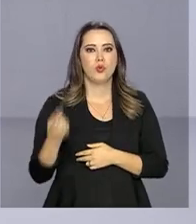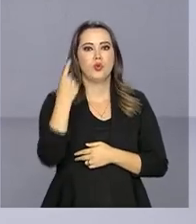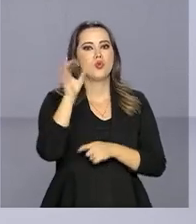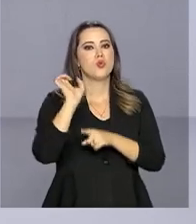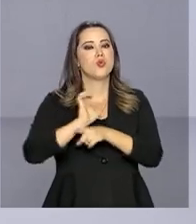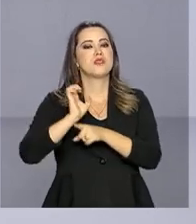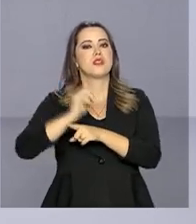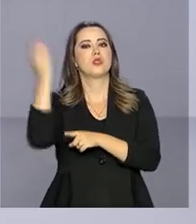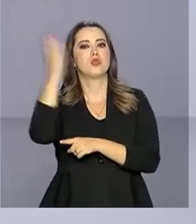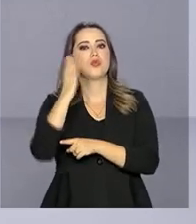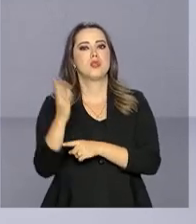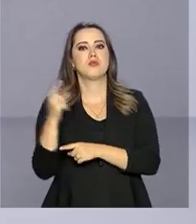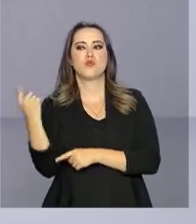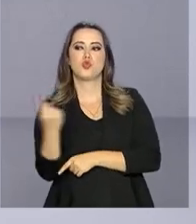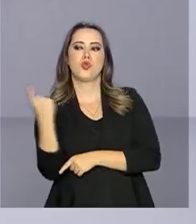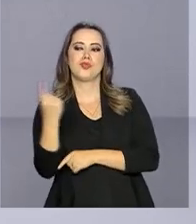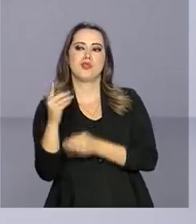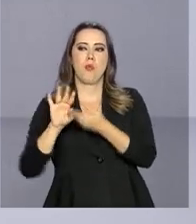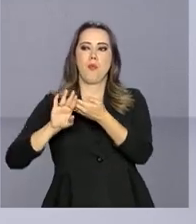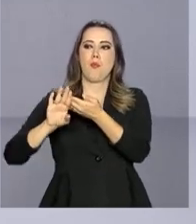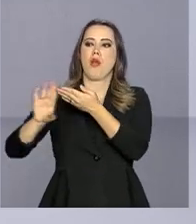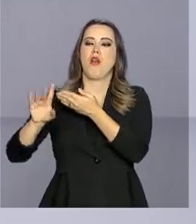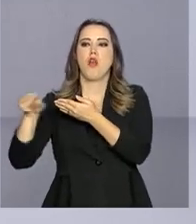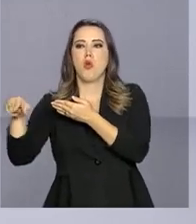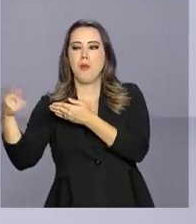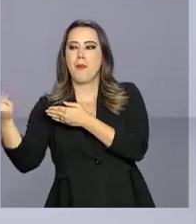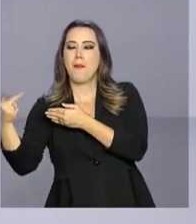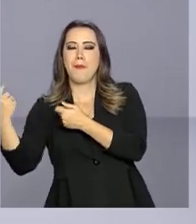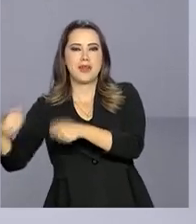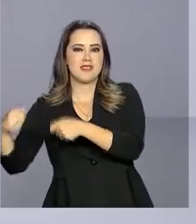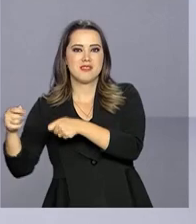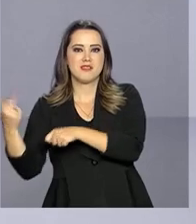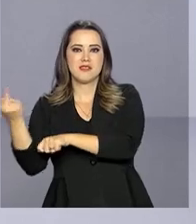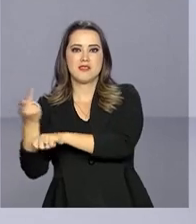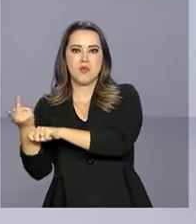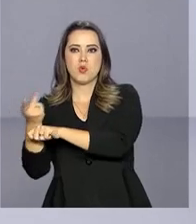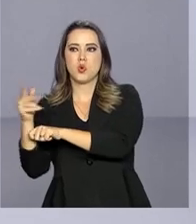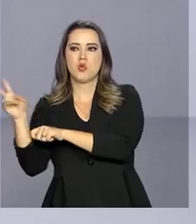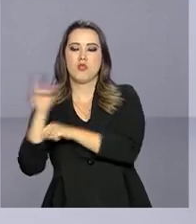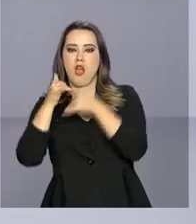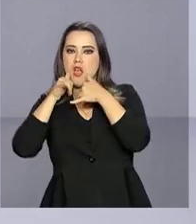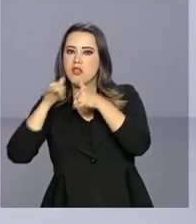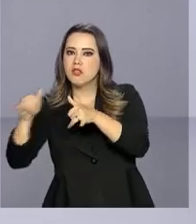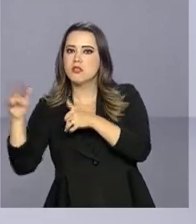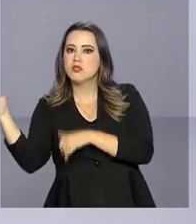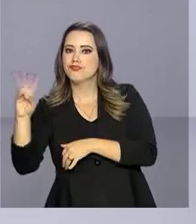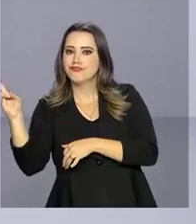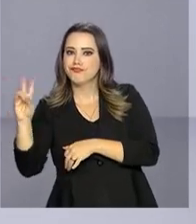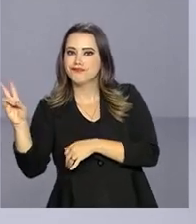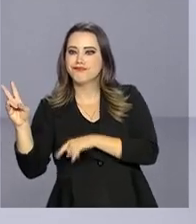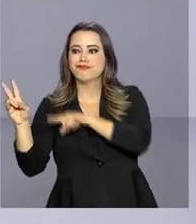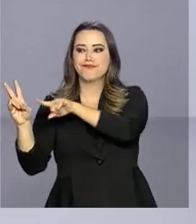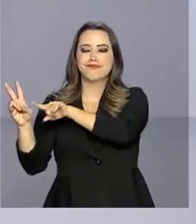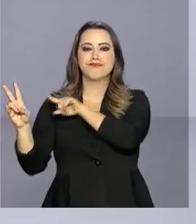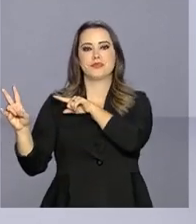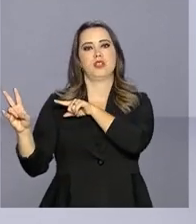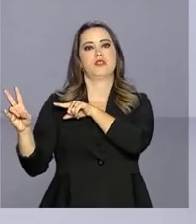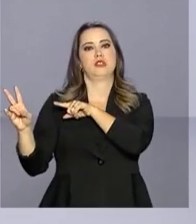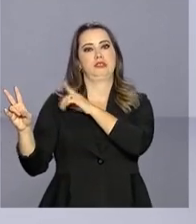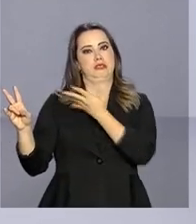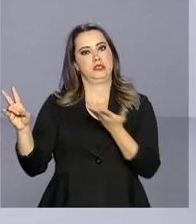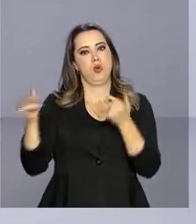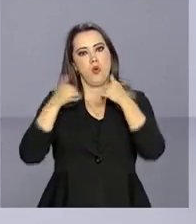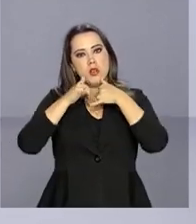único Estado brasileiro isolado desse sistema e depende de energia da Venezuela e de termoelétricas. Parte do Linhão passa